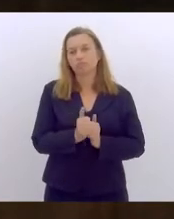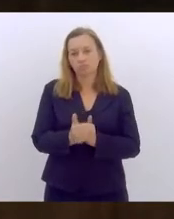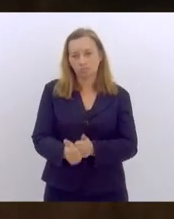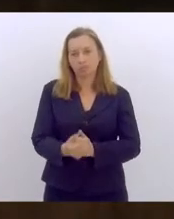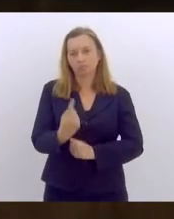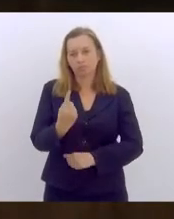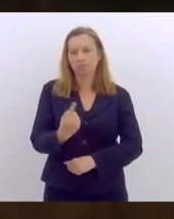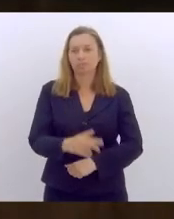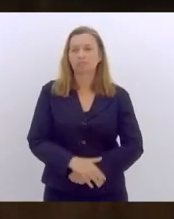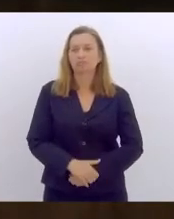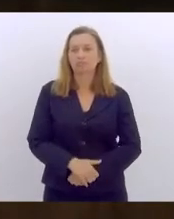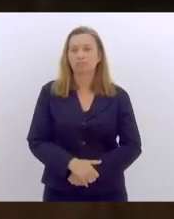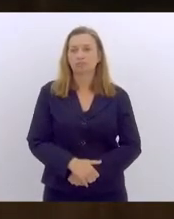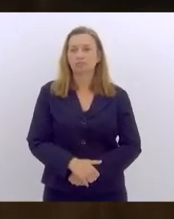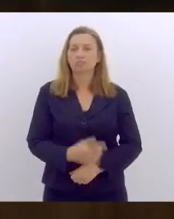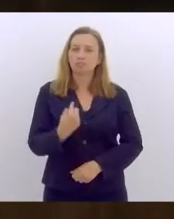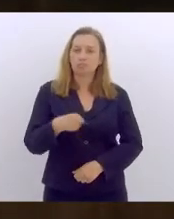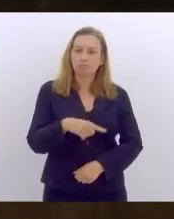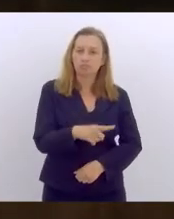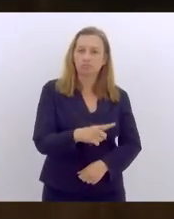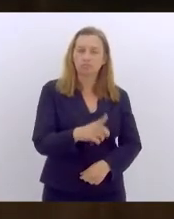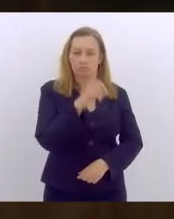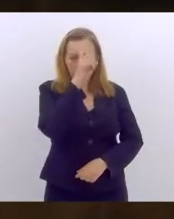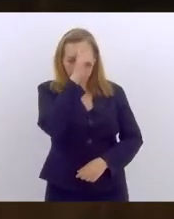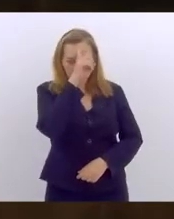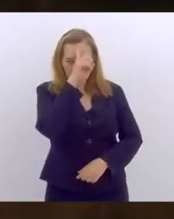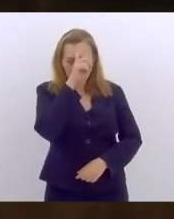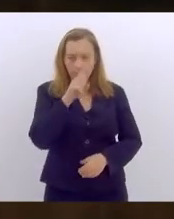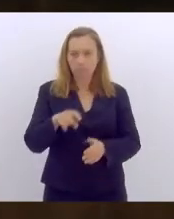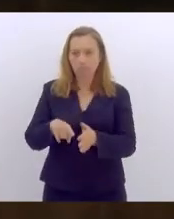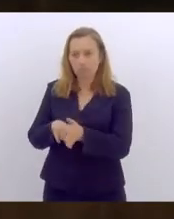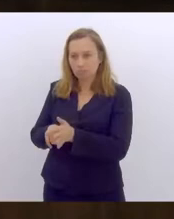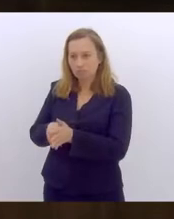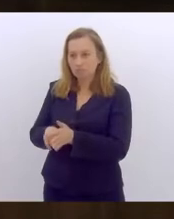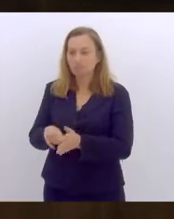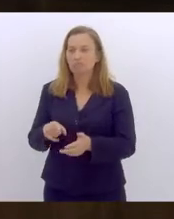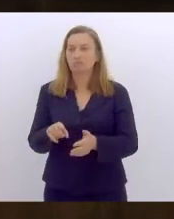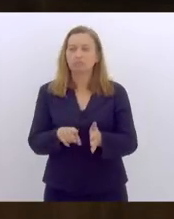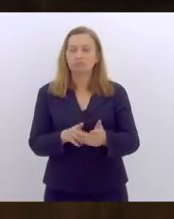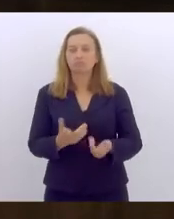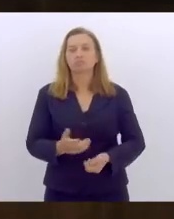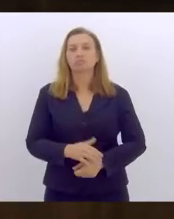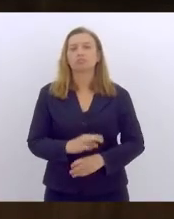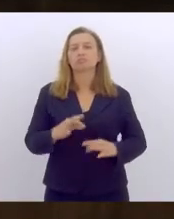acompanhante para internação, para consulta e para exame.